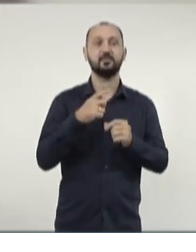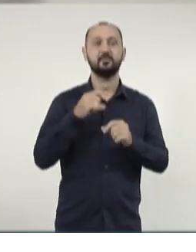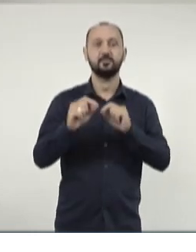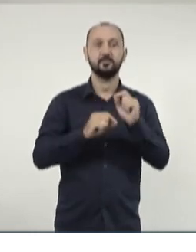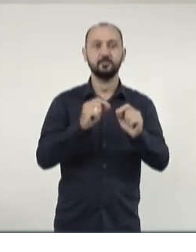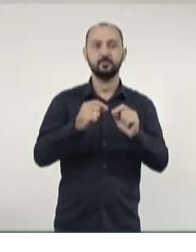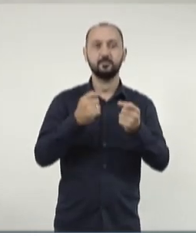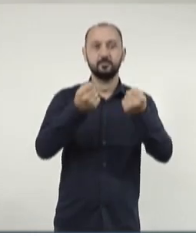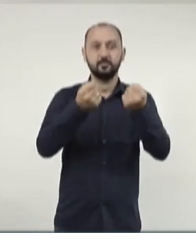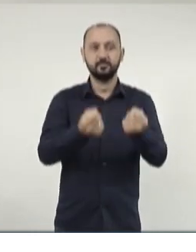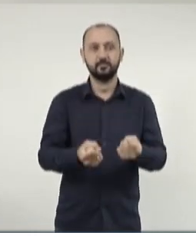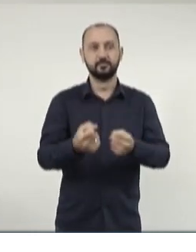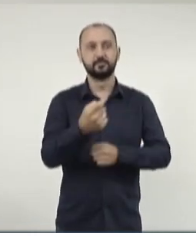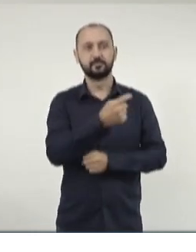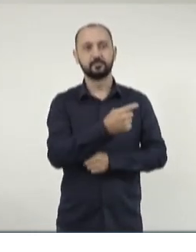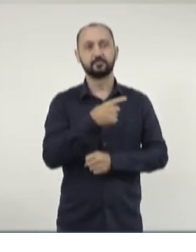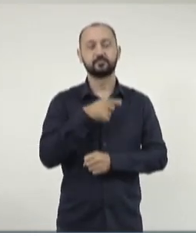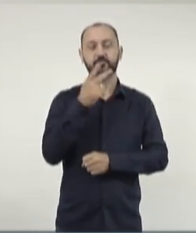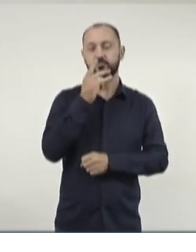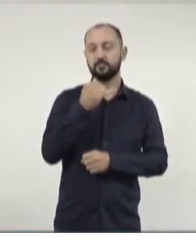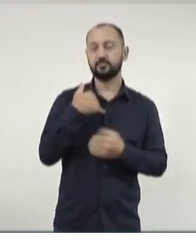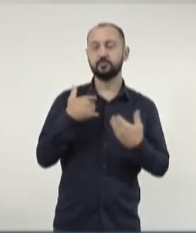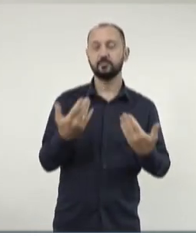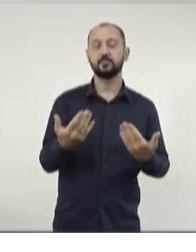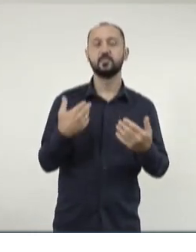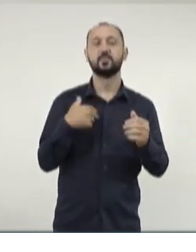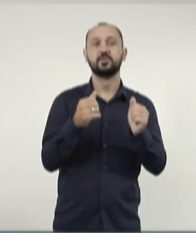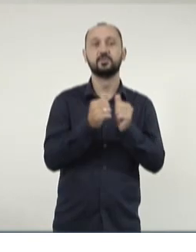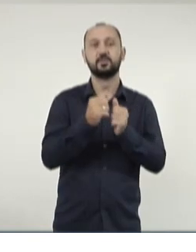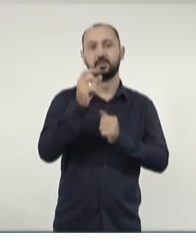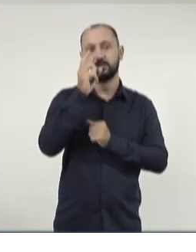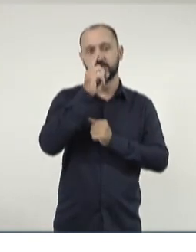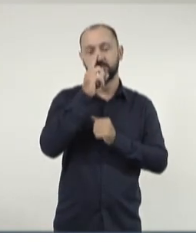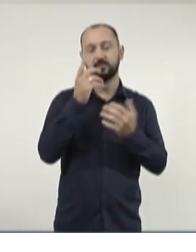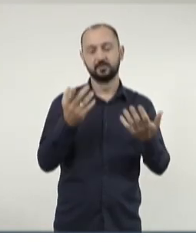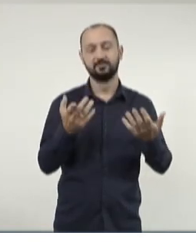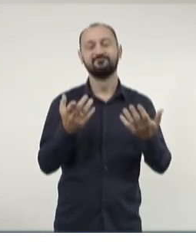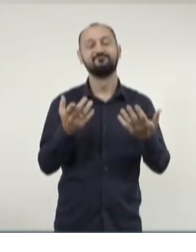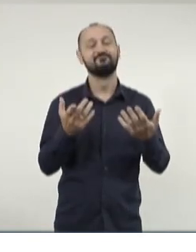essa carga de você. Eu tive meu pai internado juntamente com a minha mãe.